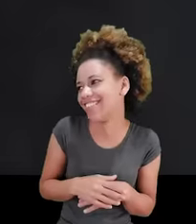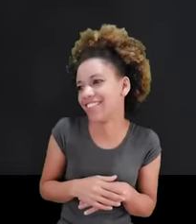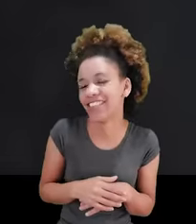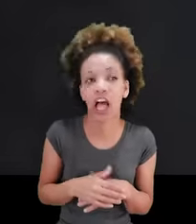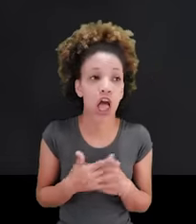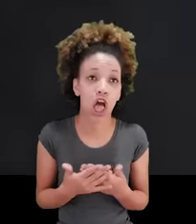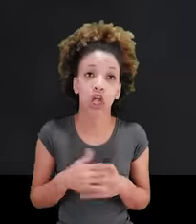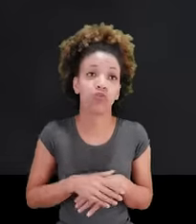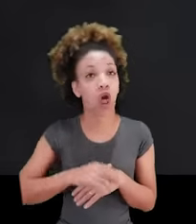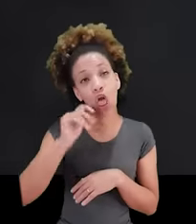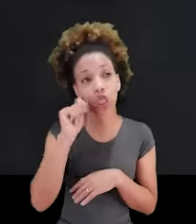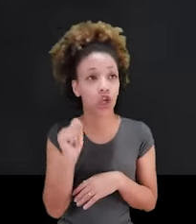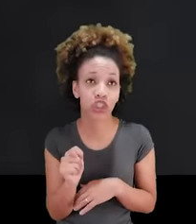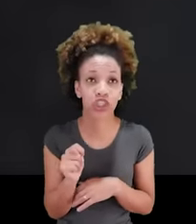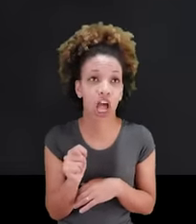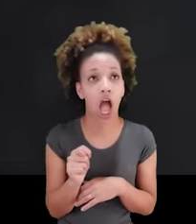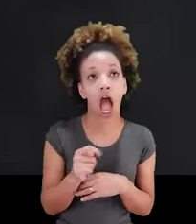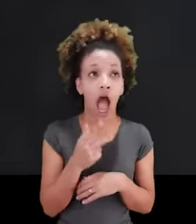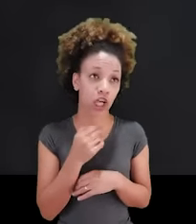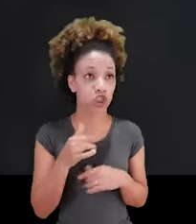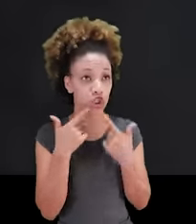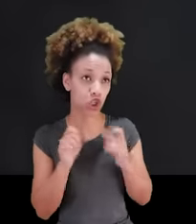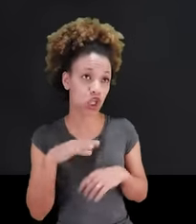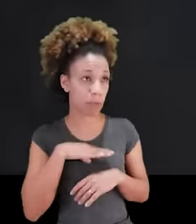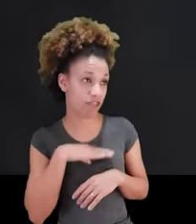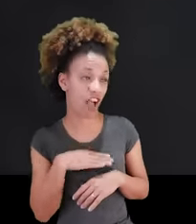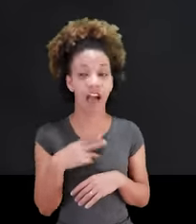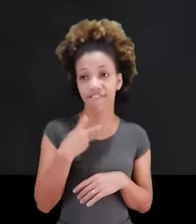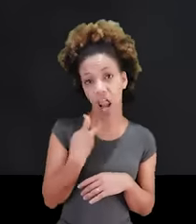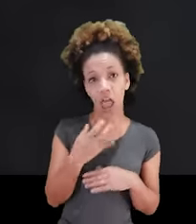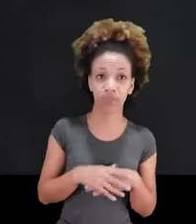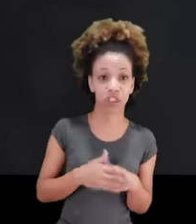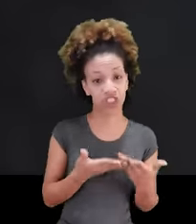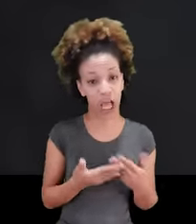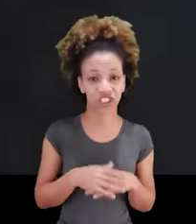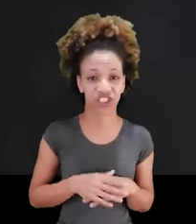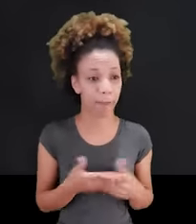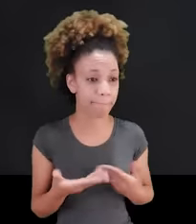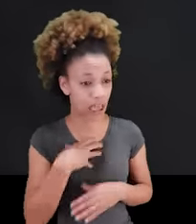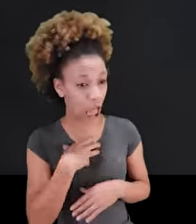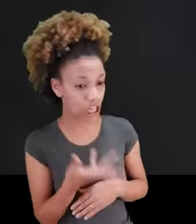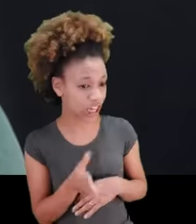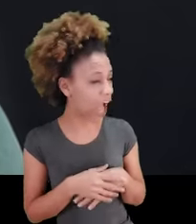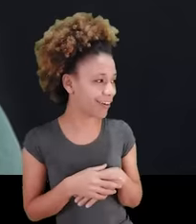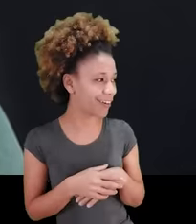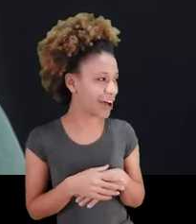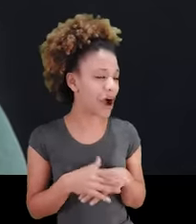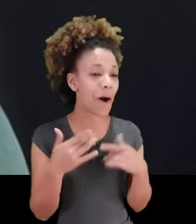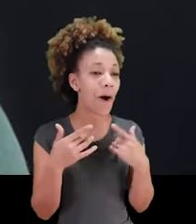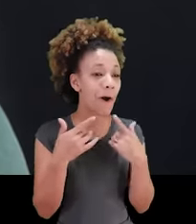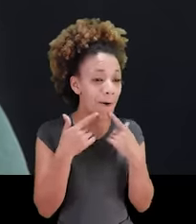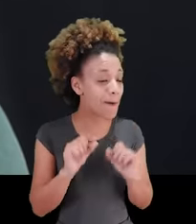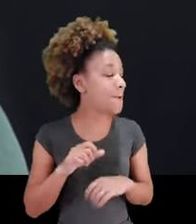Nós falamos igual ao ucraniano. Achas que nós, os portugueses, falamos desta maneira? O português falando... Ora pois. O português